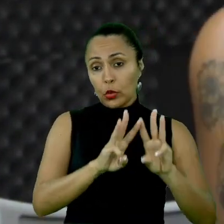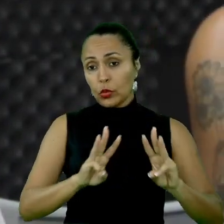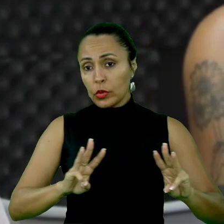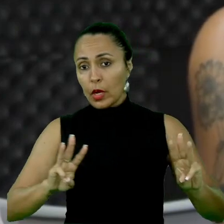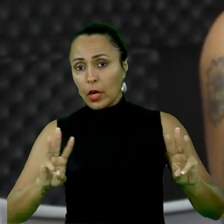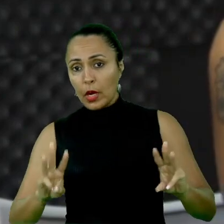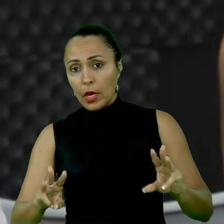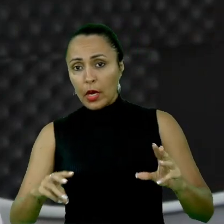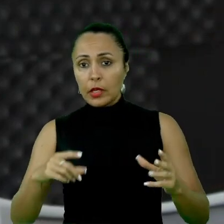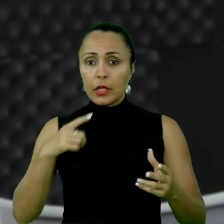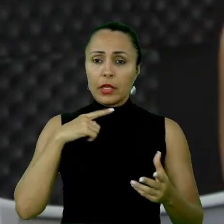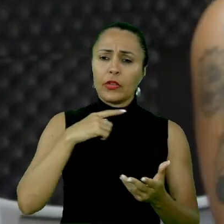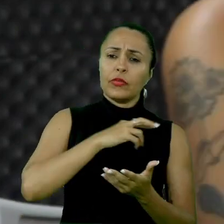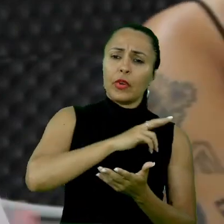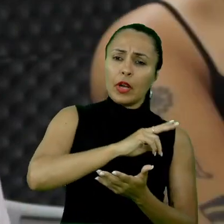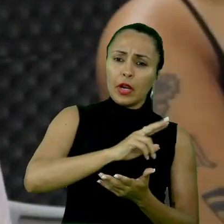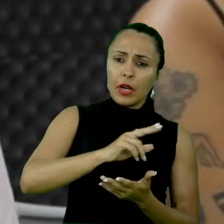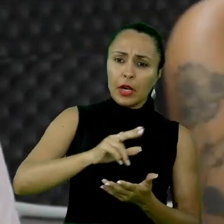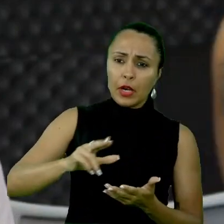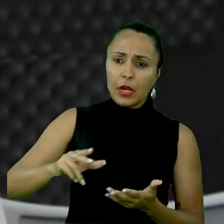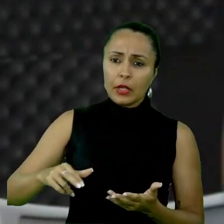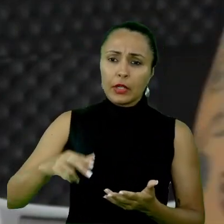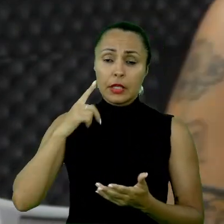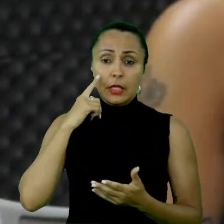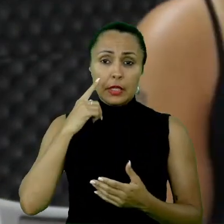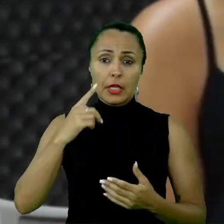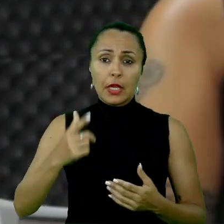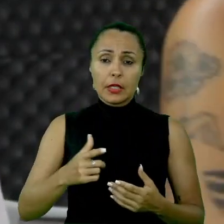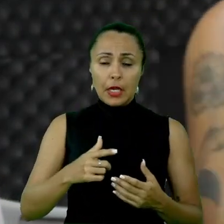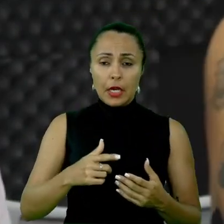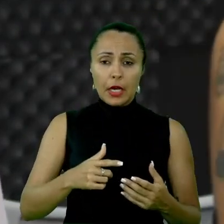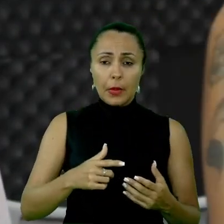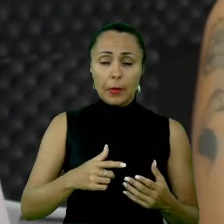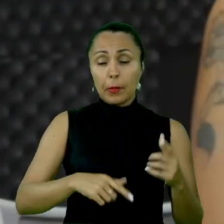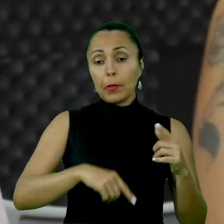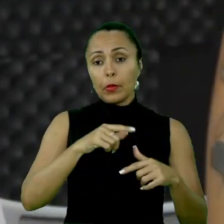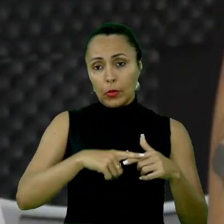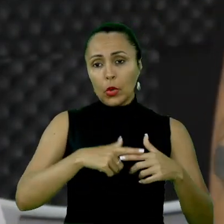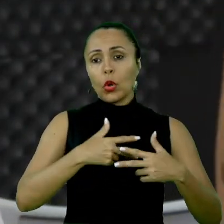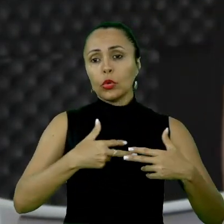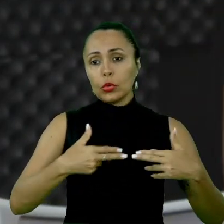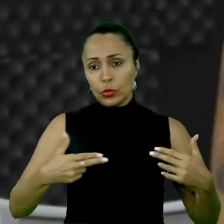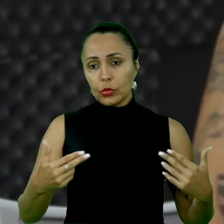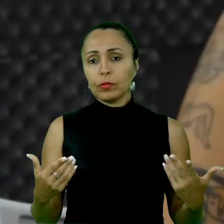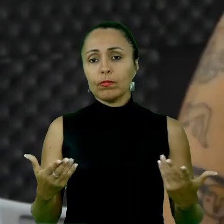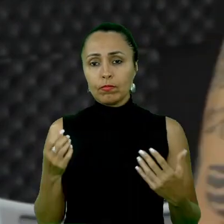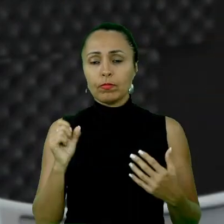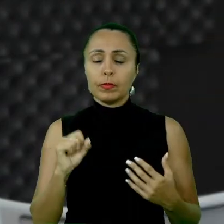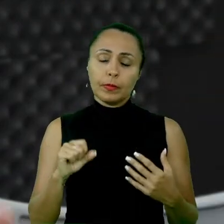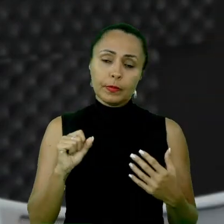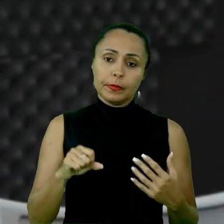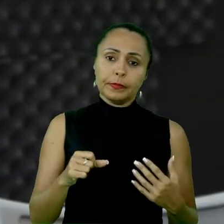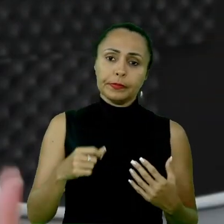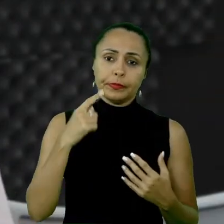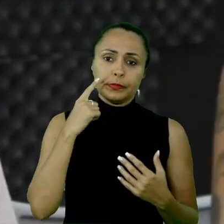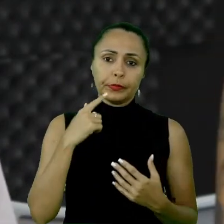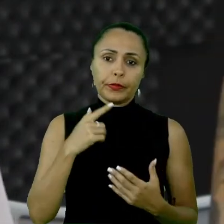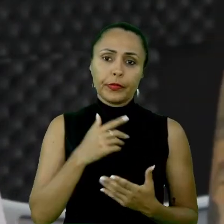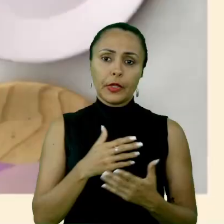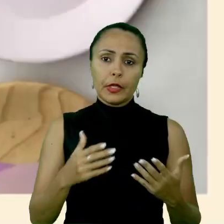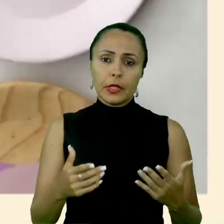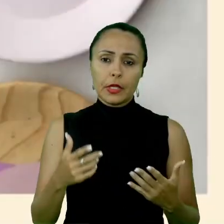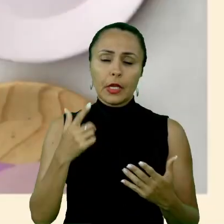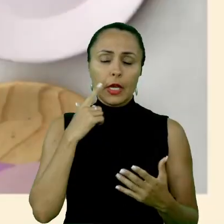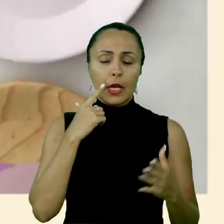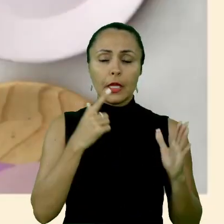estão muito nessa identidade. E esses produtos que a Amanda Moll assina, eles mostram muito a identidade